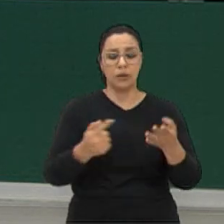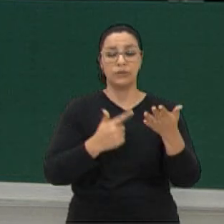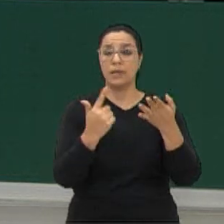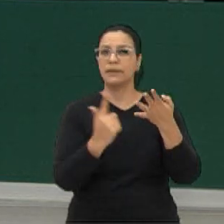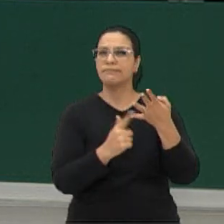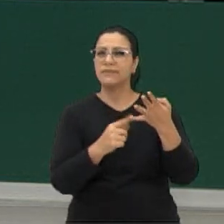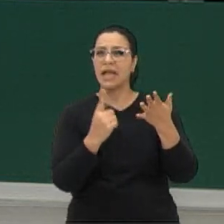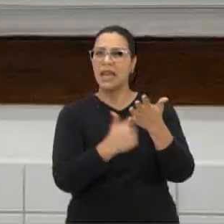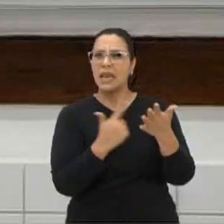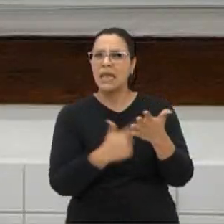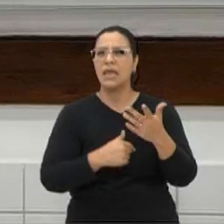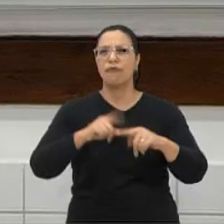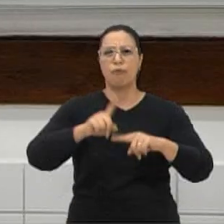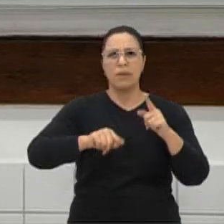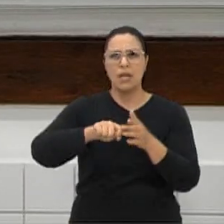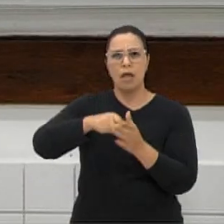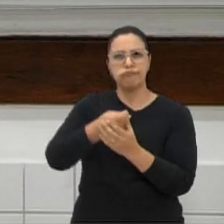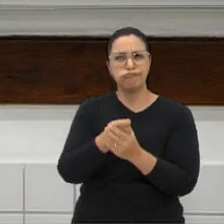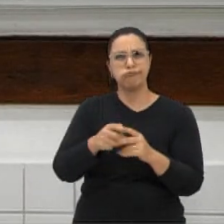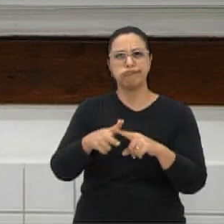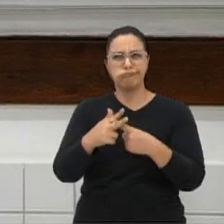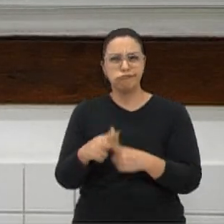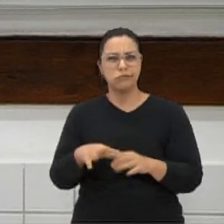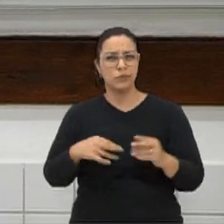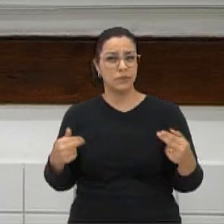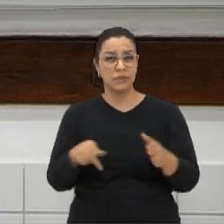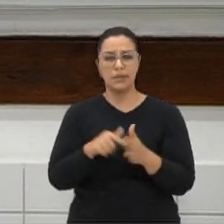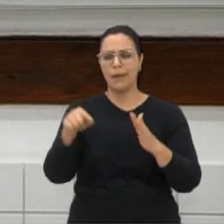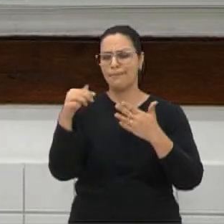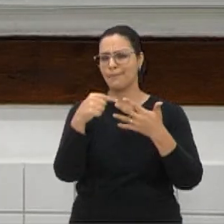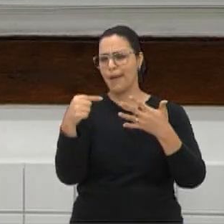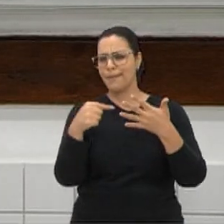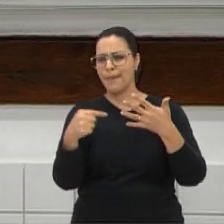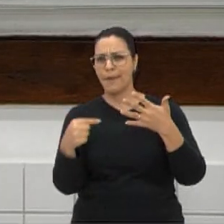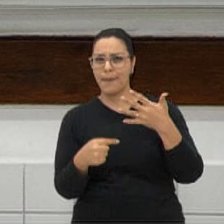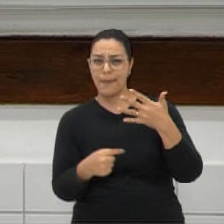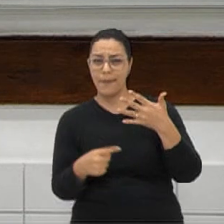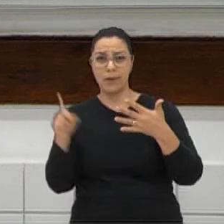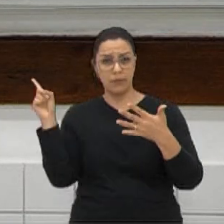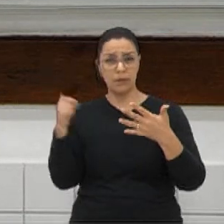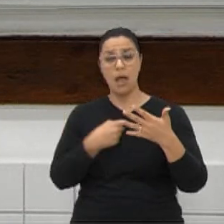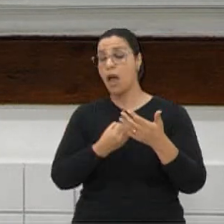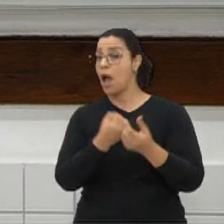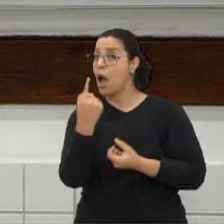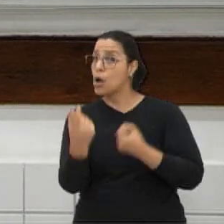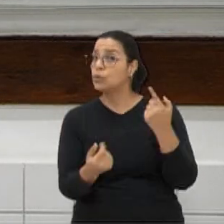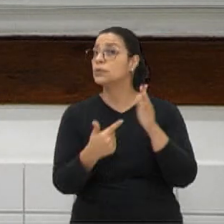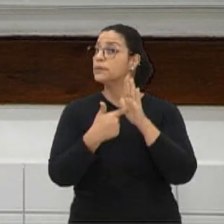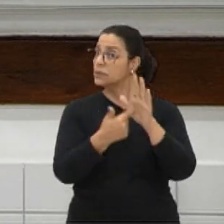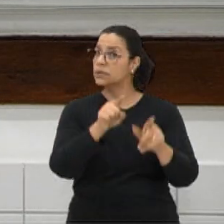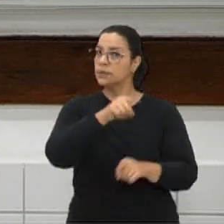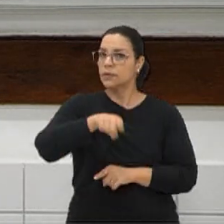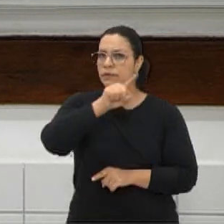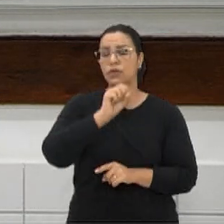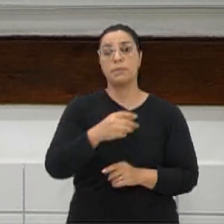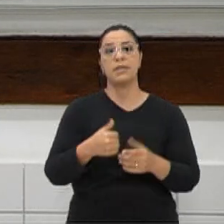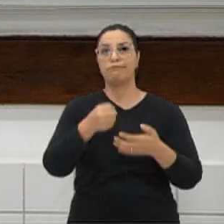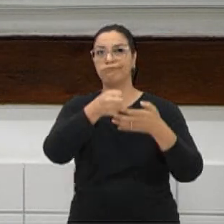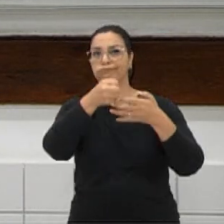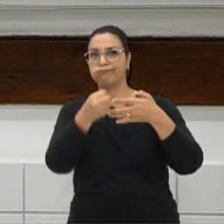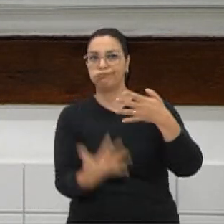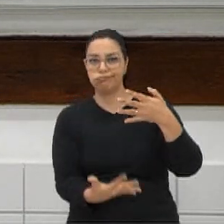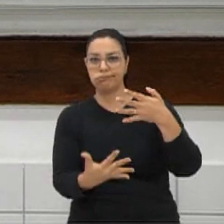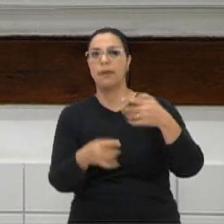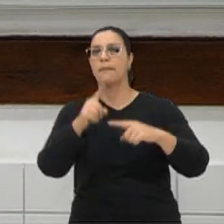livros, ferramentas e muitas mais outras coisas, tá? Não é só isso, estou só categorizando aqui algumas, mas são muitos tipos